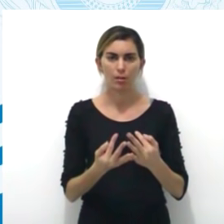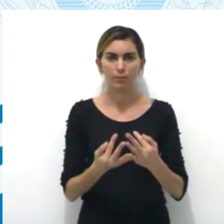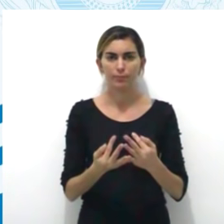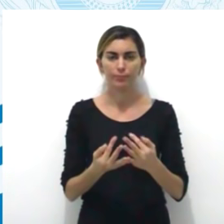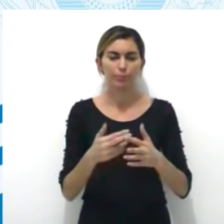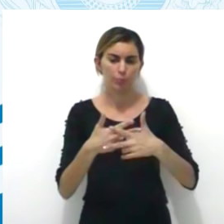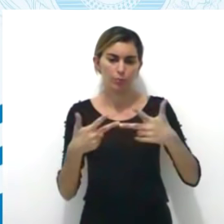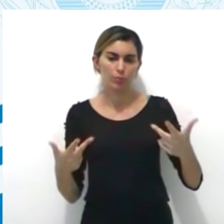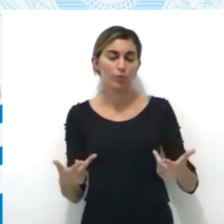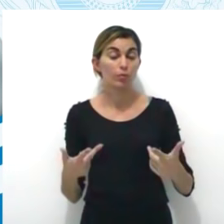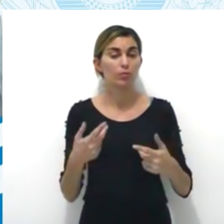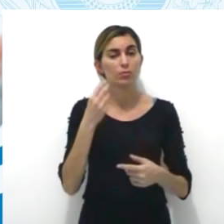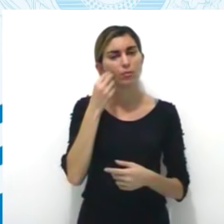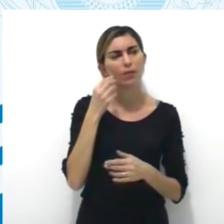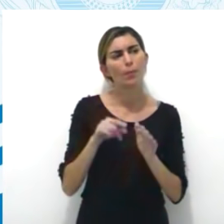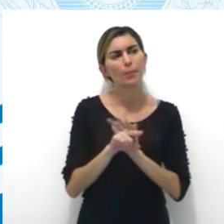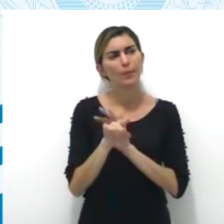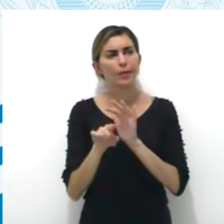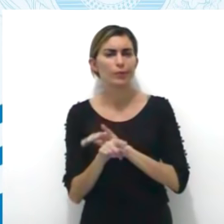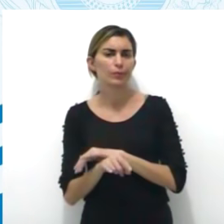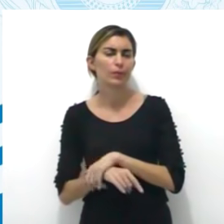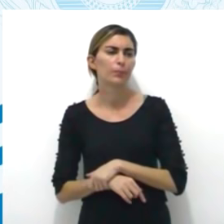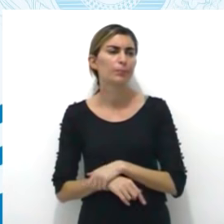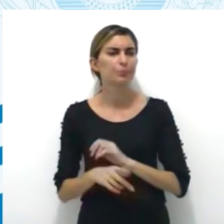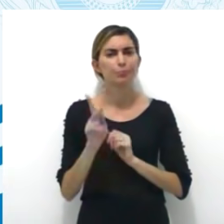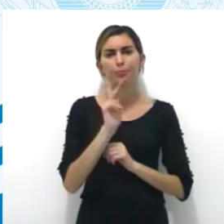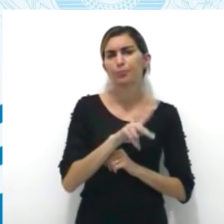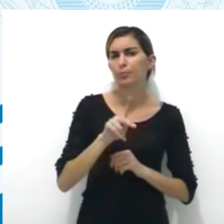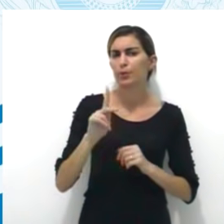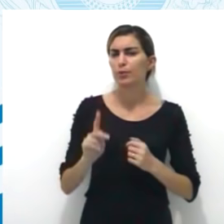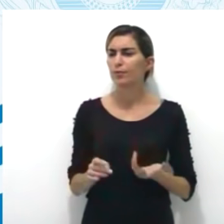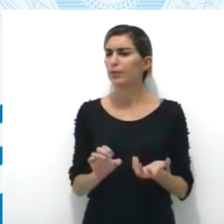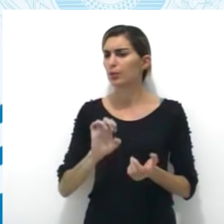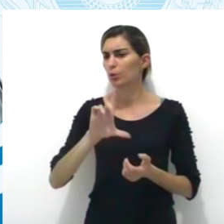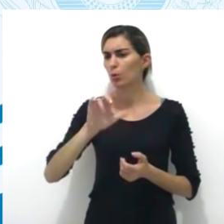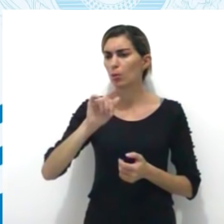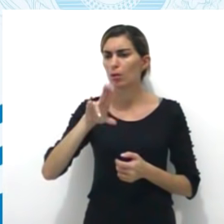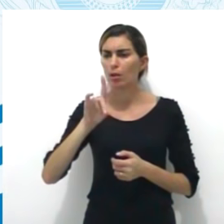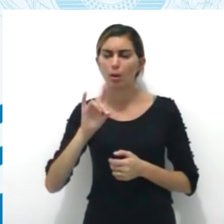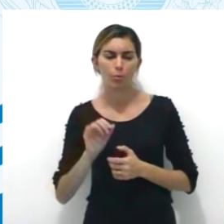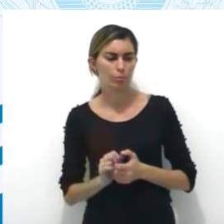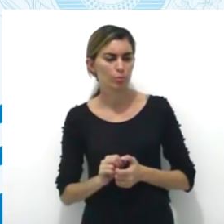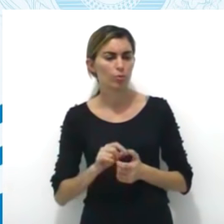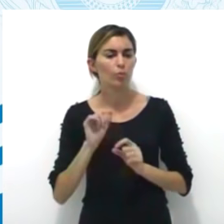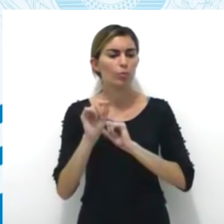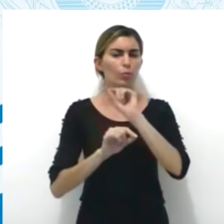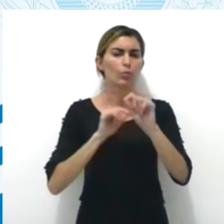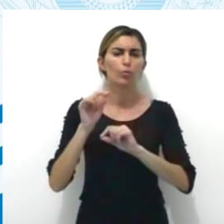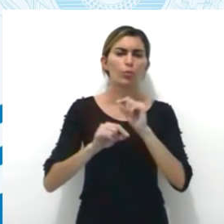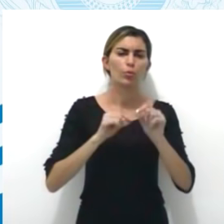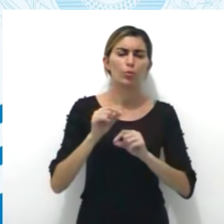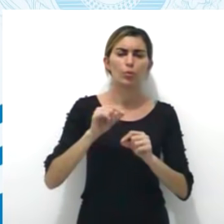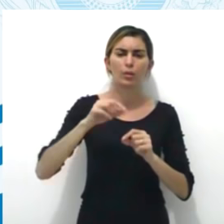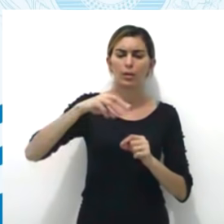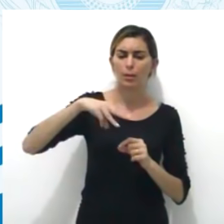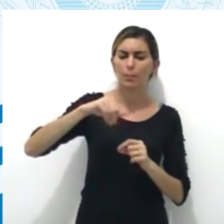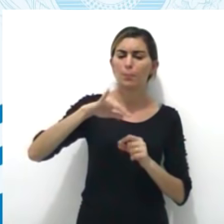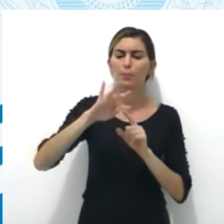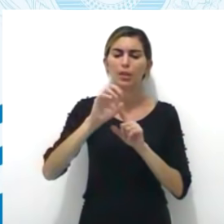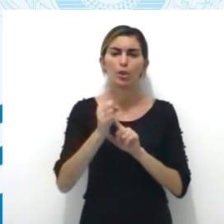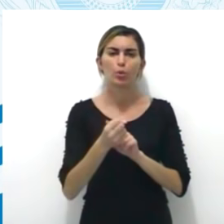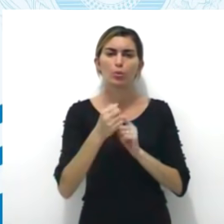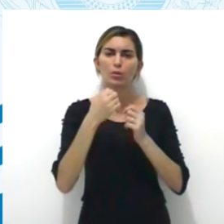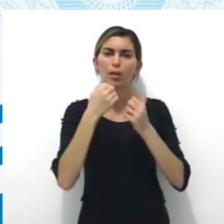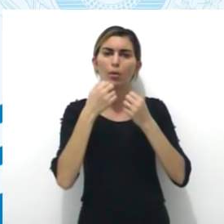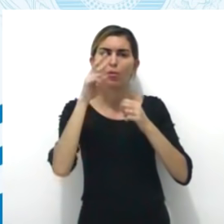realidade. Aí vocês vão perguntar, professor Cláudio Nascimento, o que é mito?